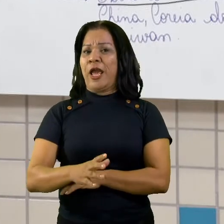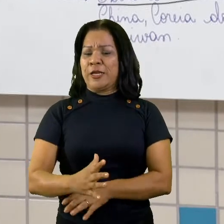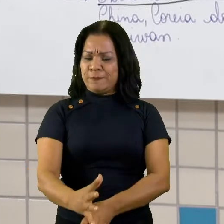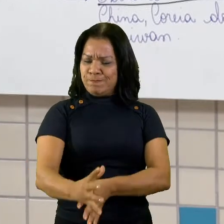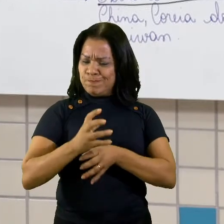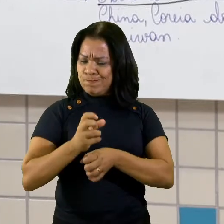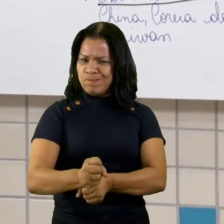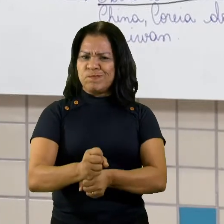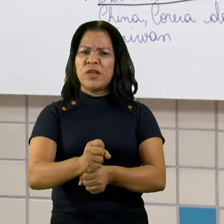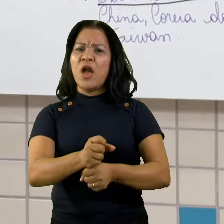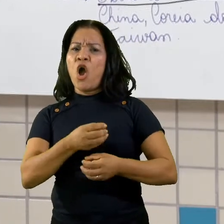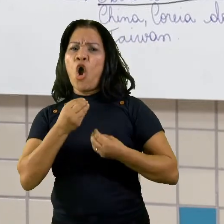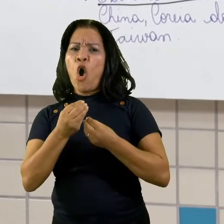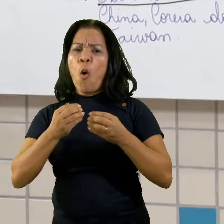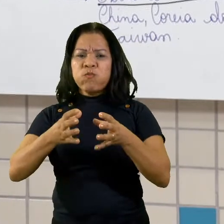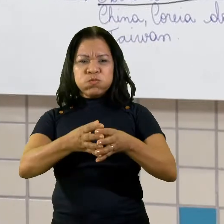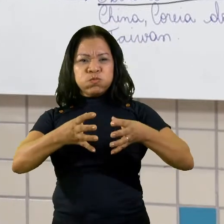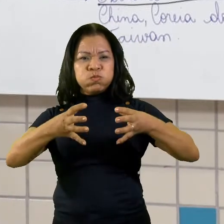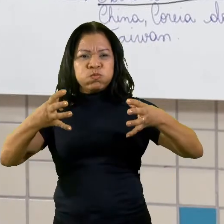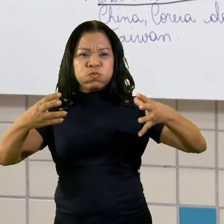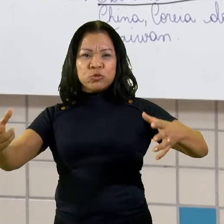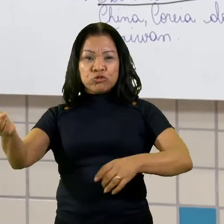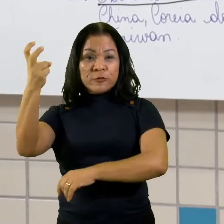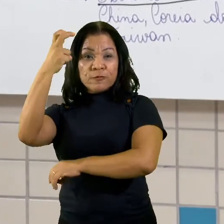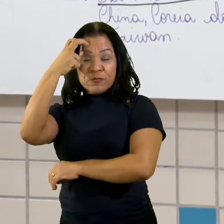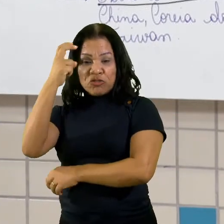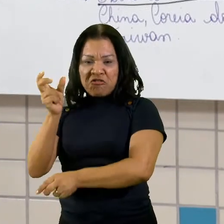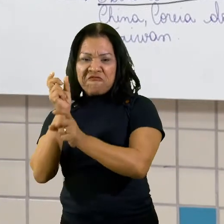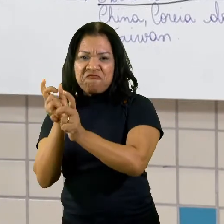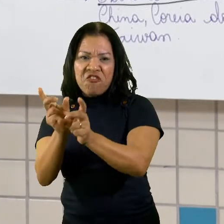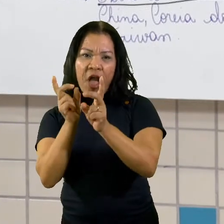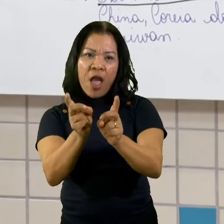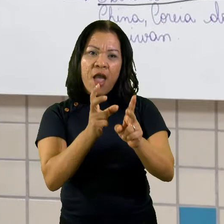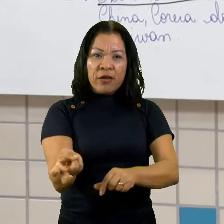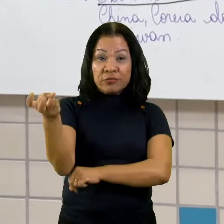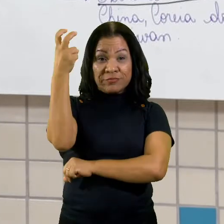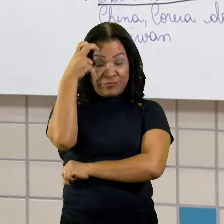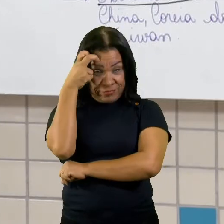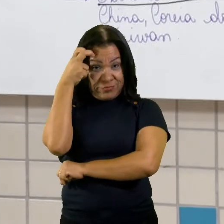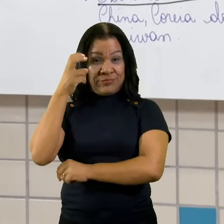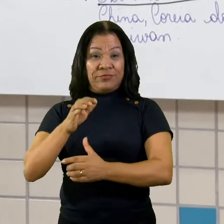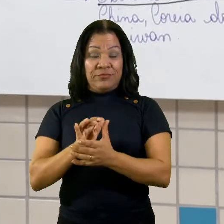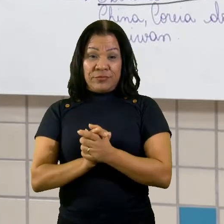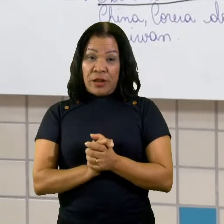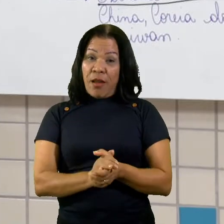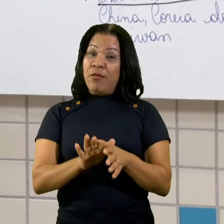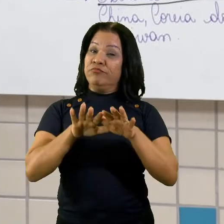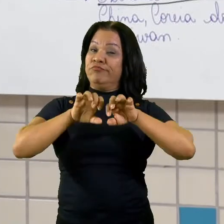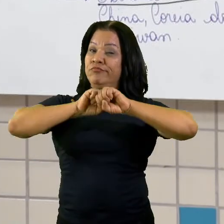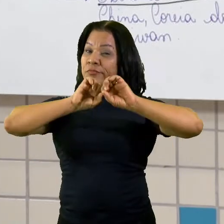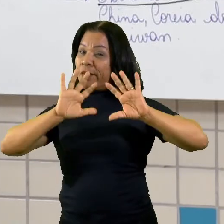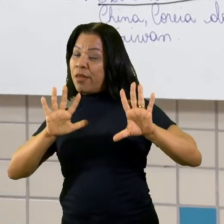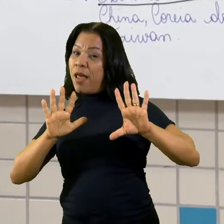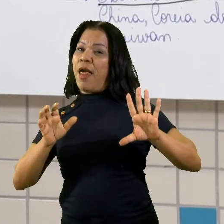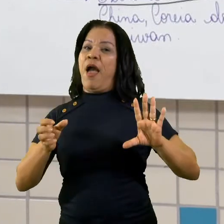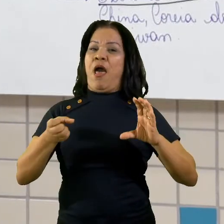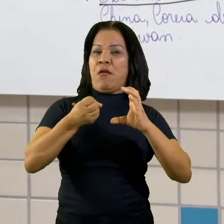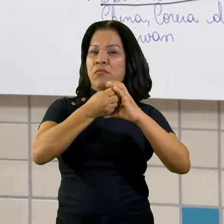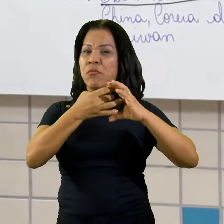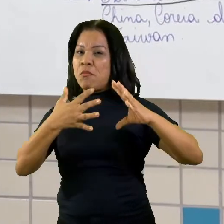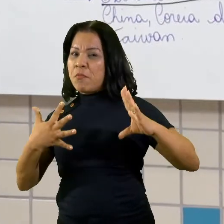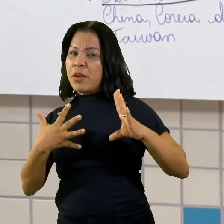gigante cultural e está vendendo cada vez mais a sua cultura. Claro, alguns aspectos ainda não chegaram com tanta força